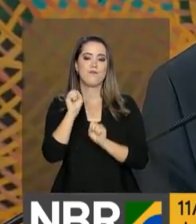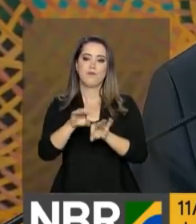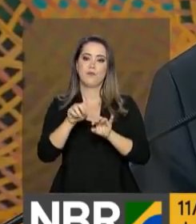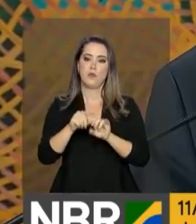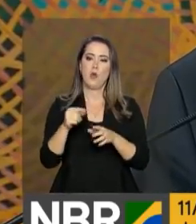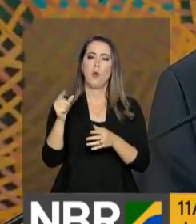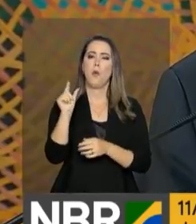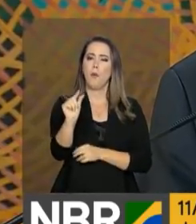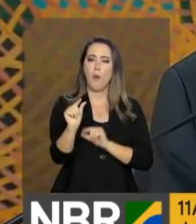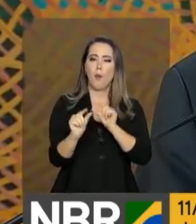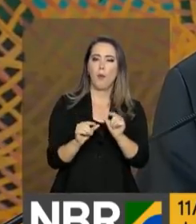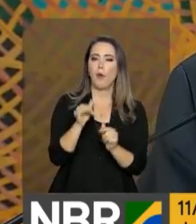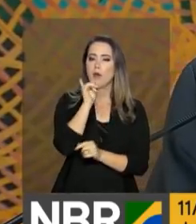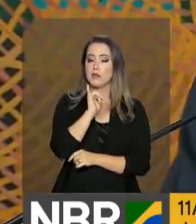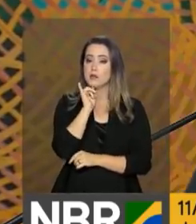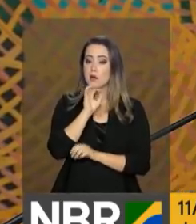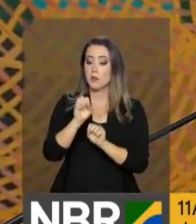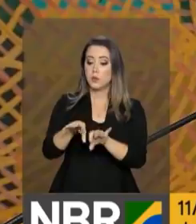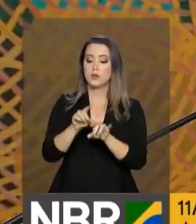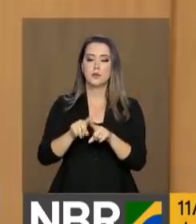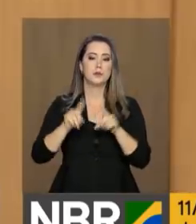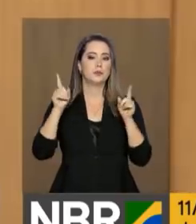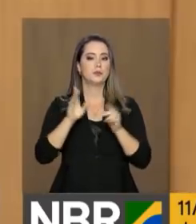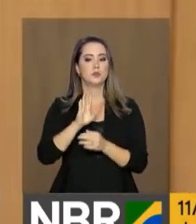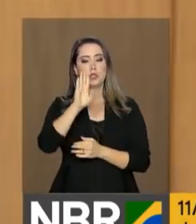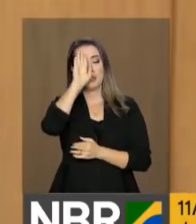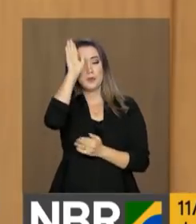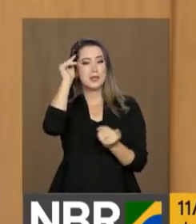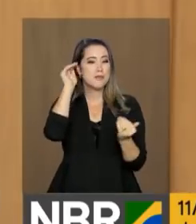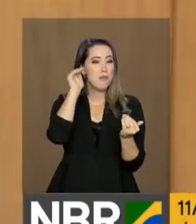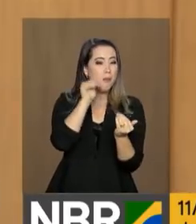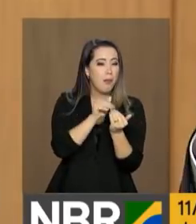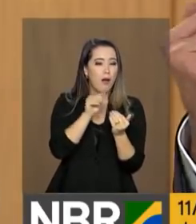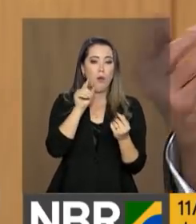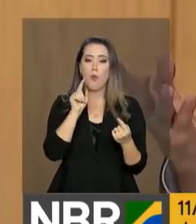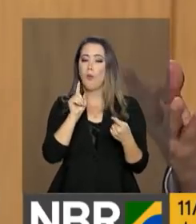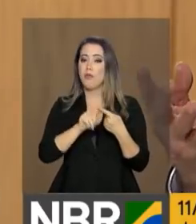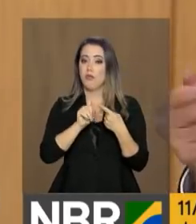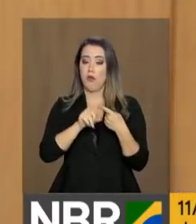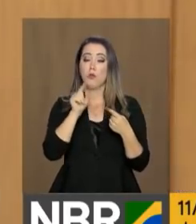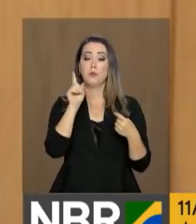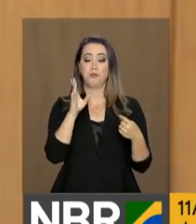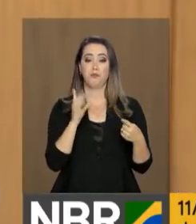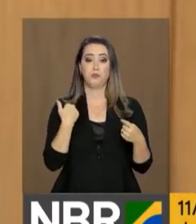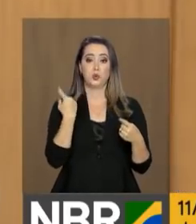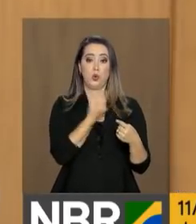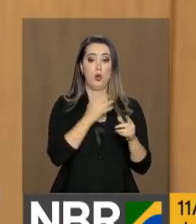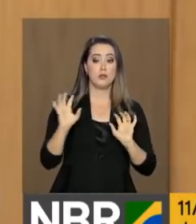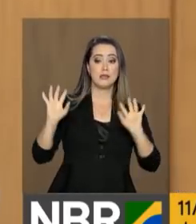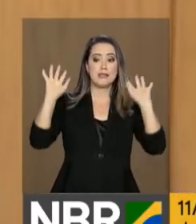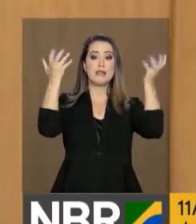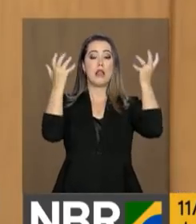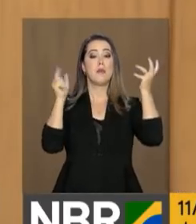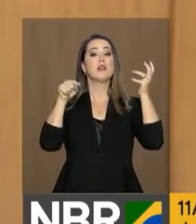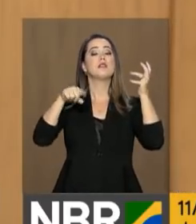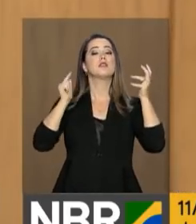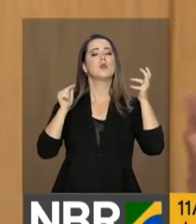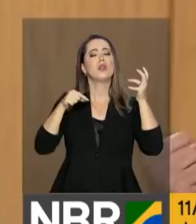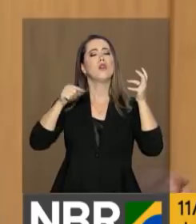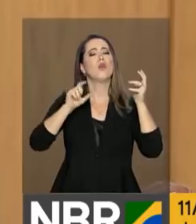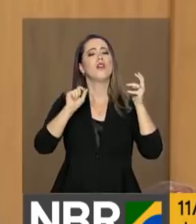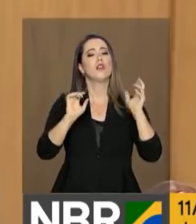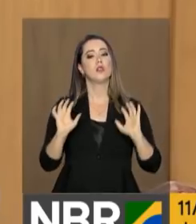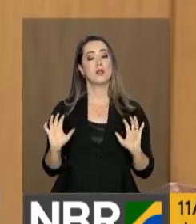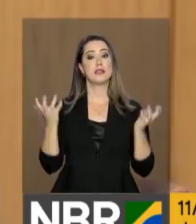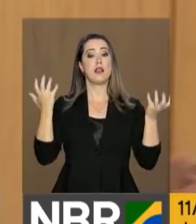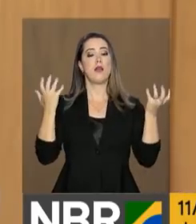da área educacional mas a primeira ideia quando nós é fazermos solenidade para comemorar estes eventos é que nós